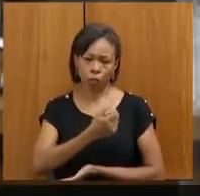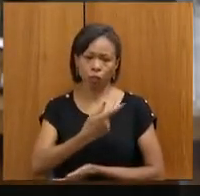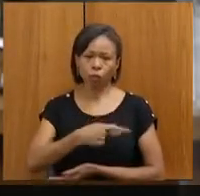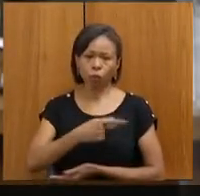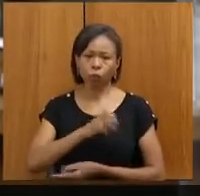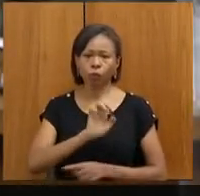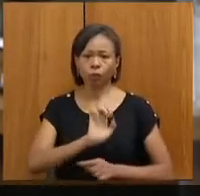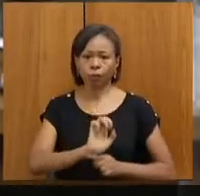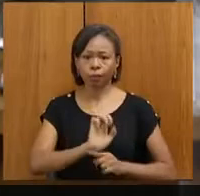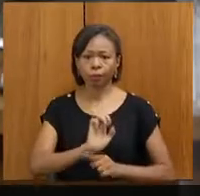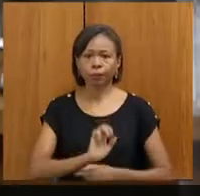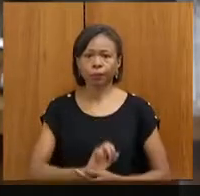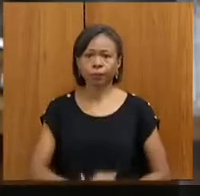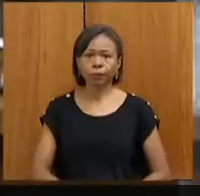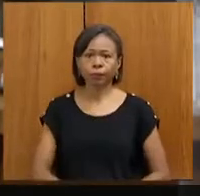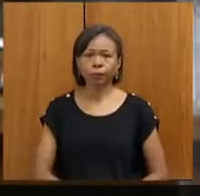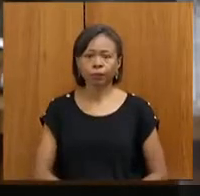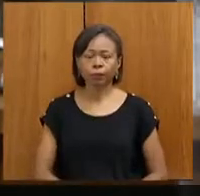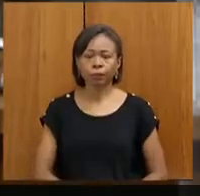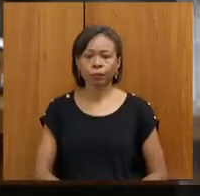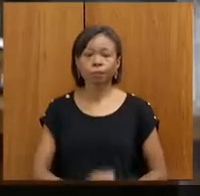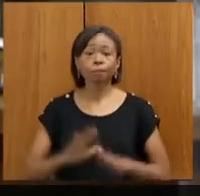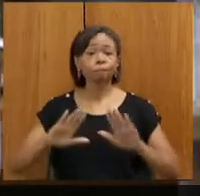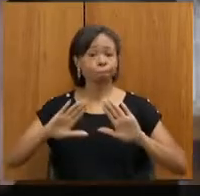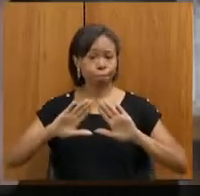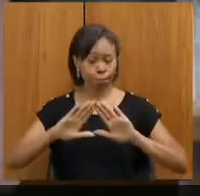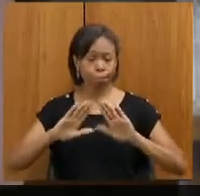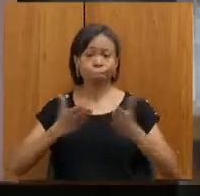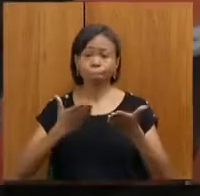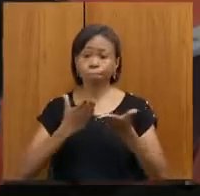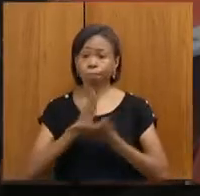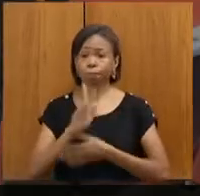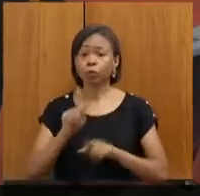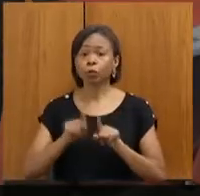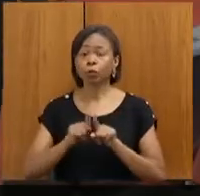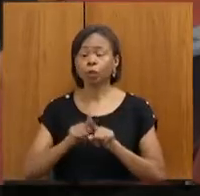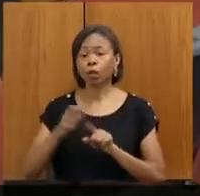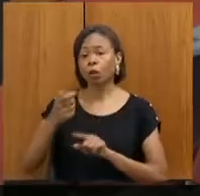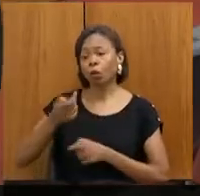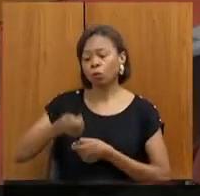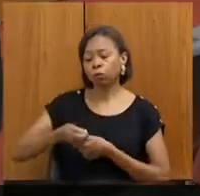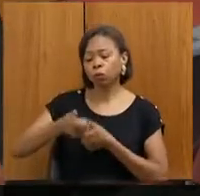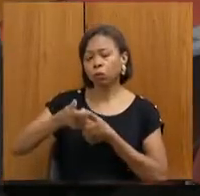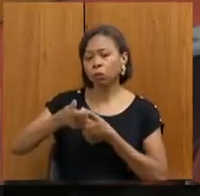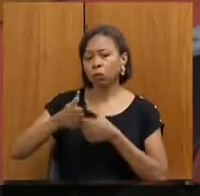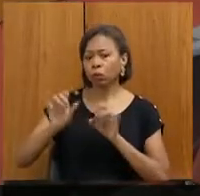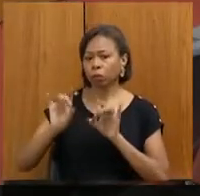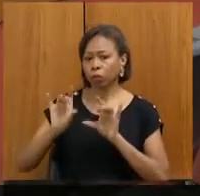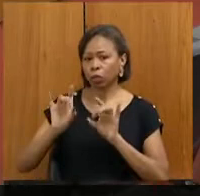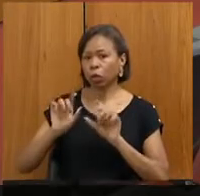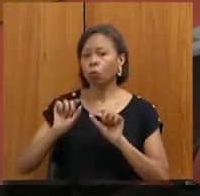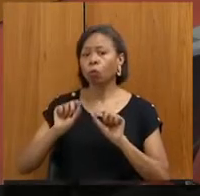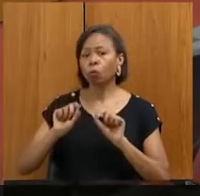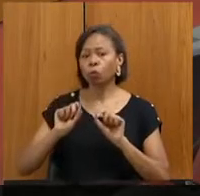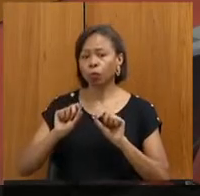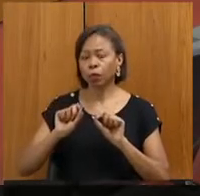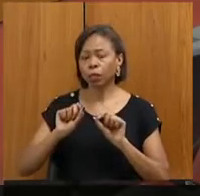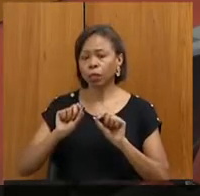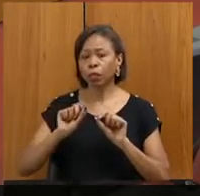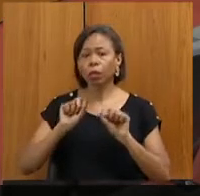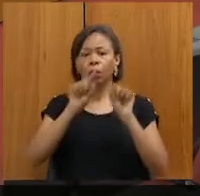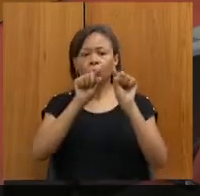próximo por favor ainda essa Assembleia aprovou que a gente chama de benefício especial que é aquele servidor que